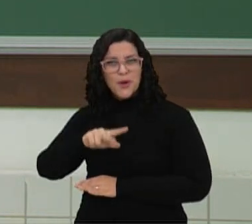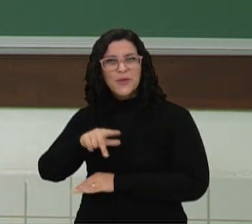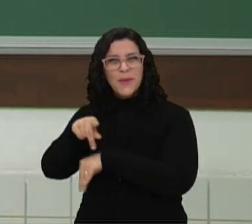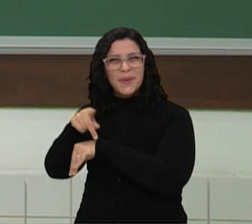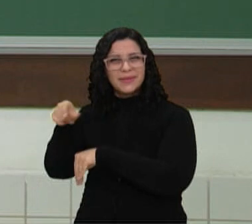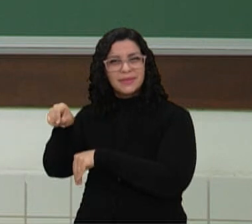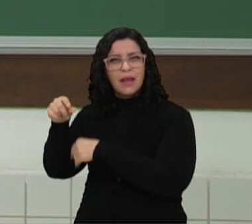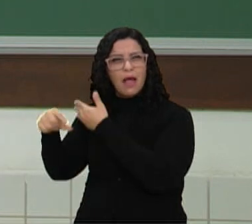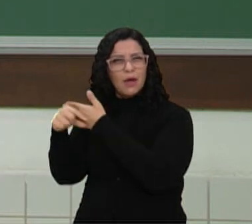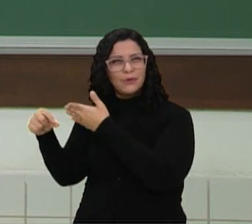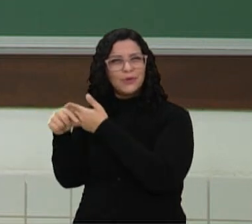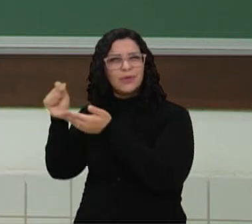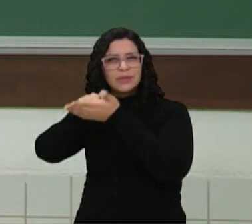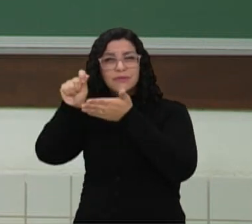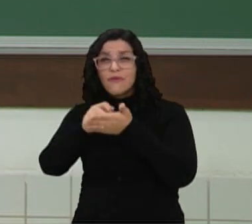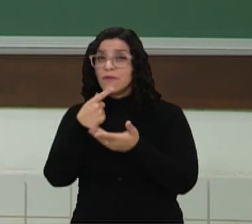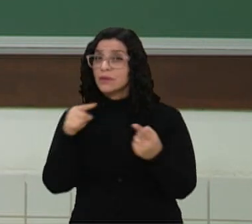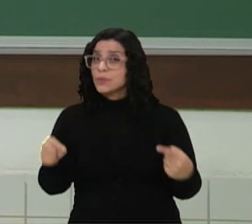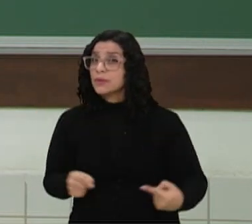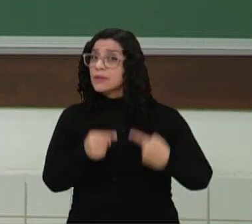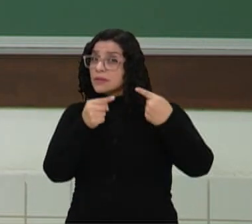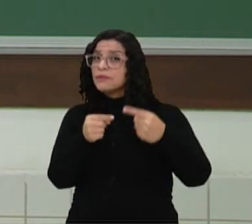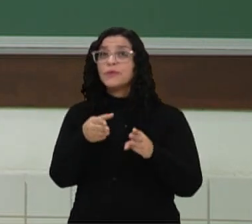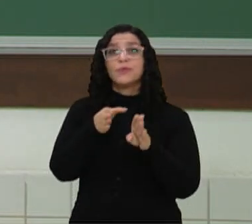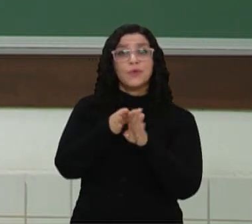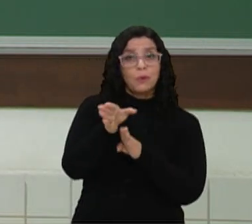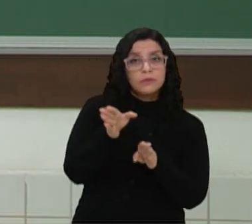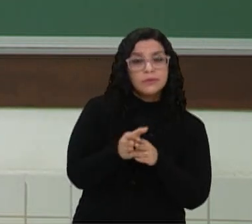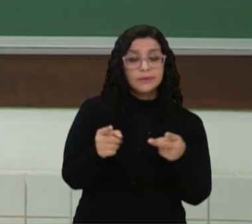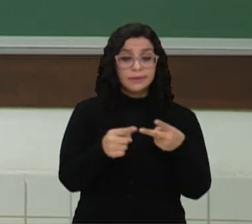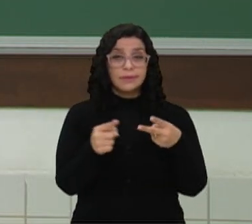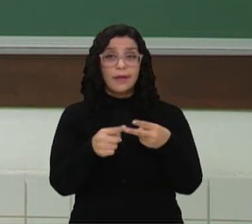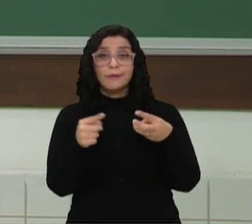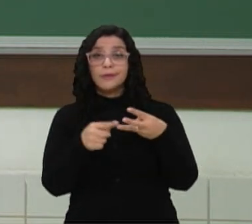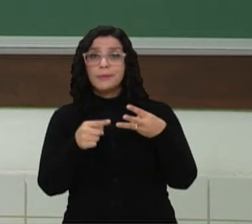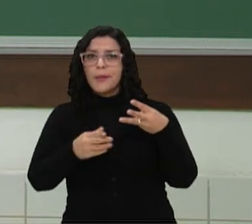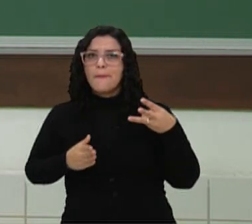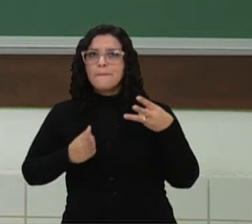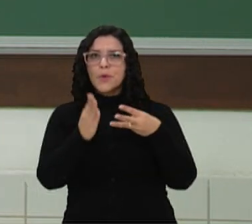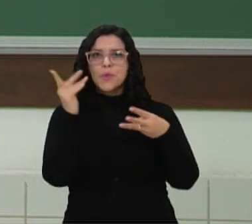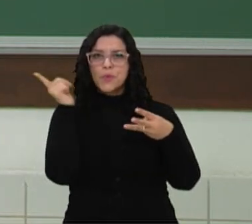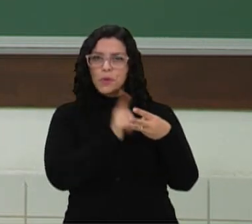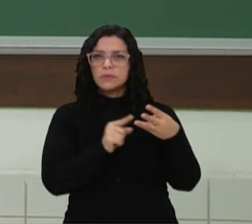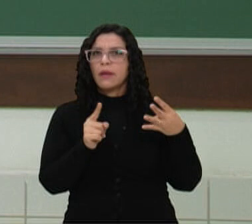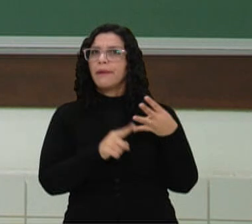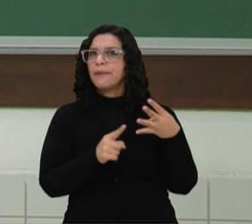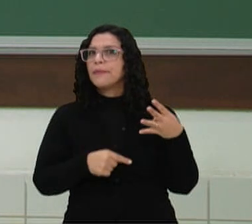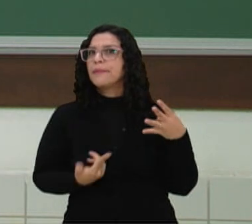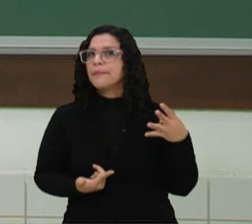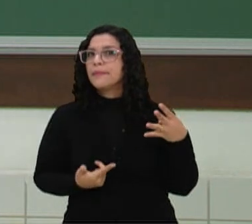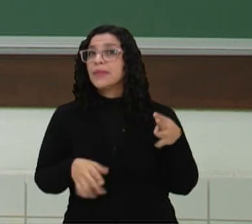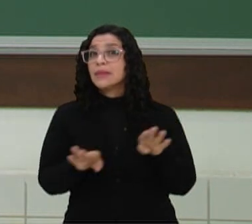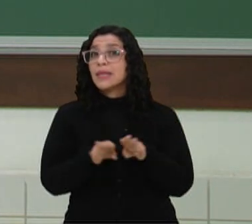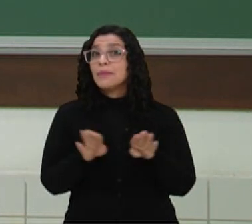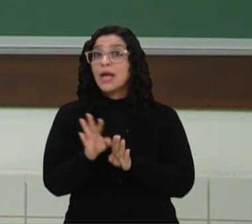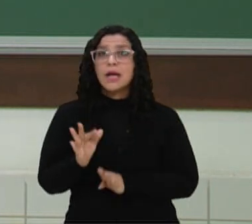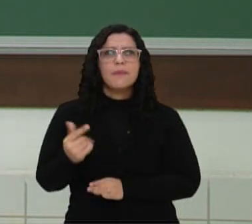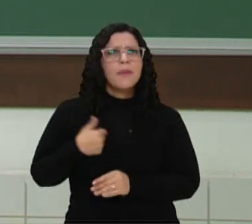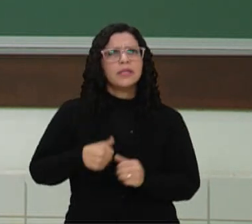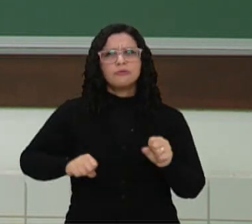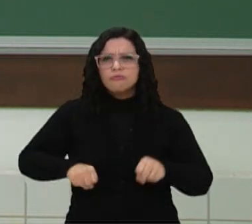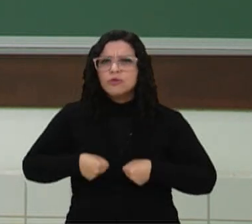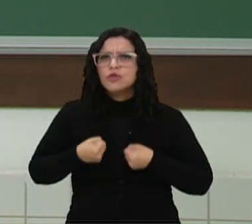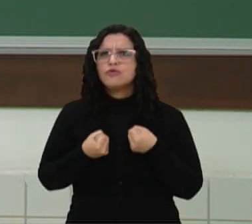muito sobre desafios, sobre conselhos, sobre ultrapassar obstáculos, ir além dos